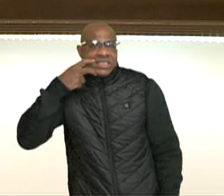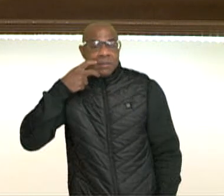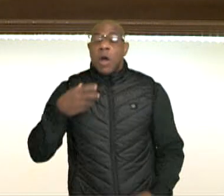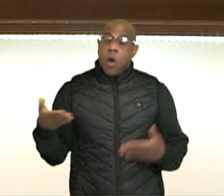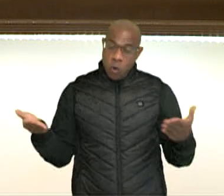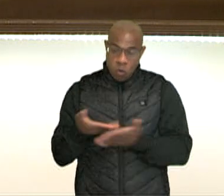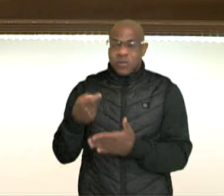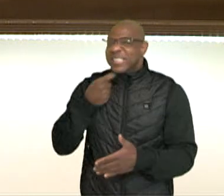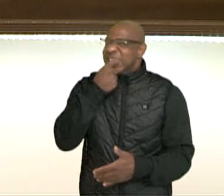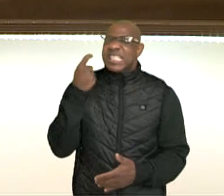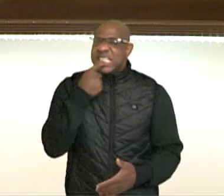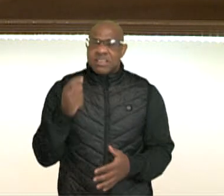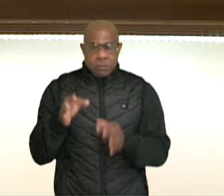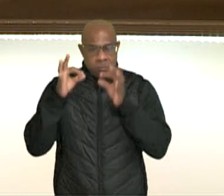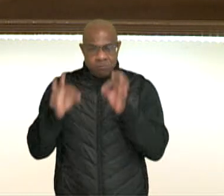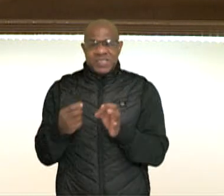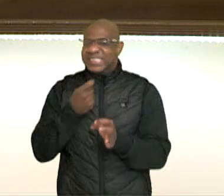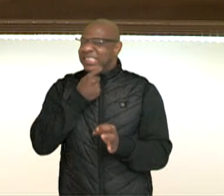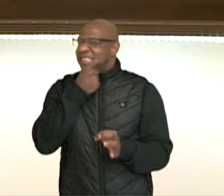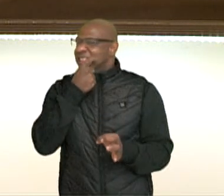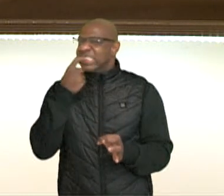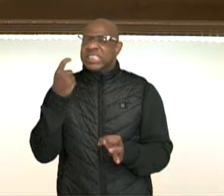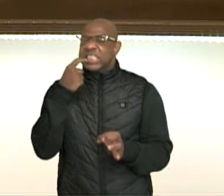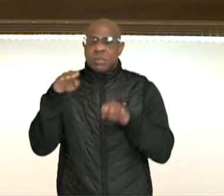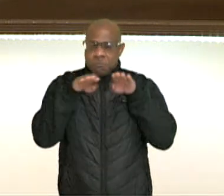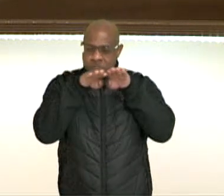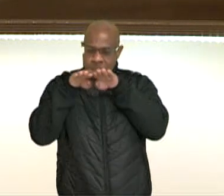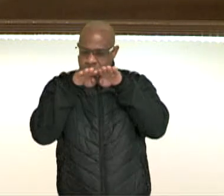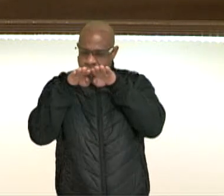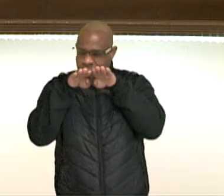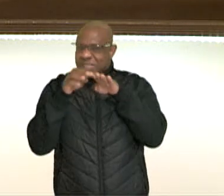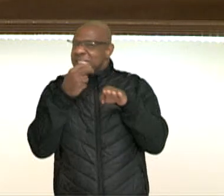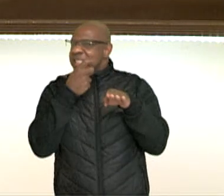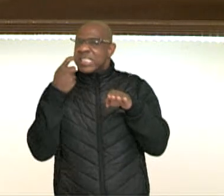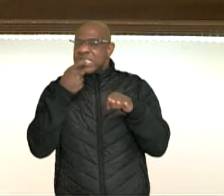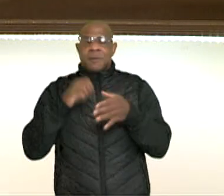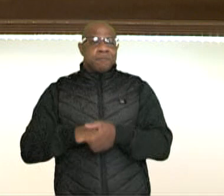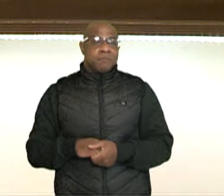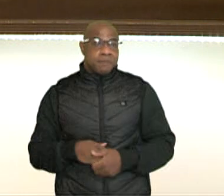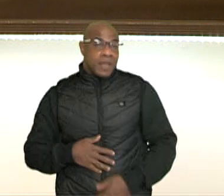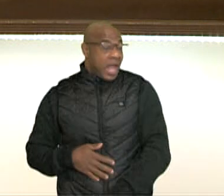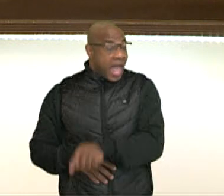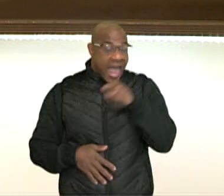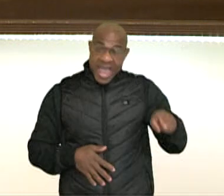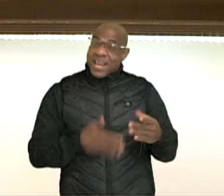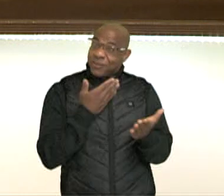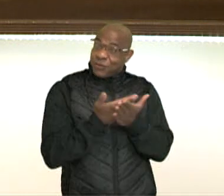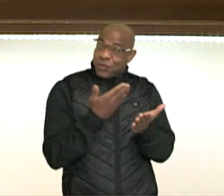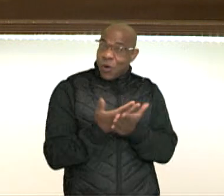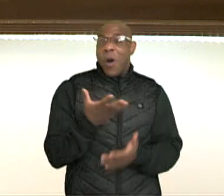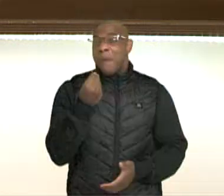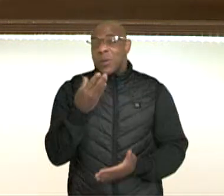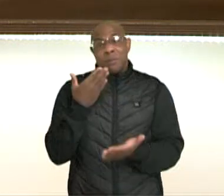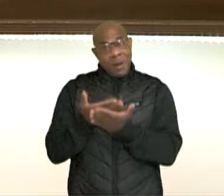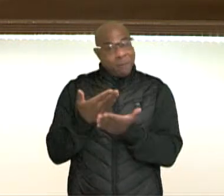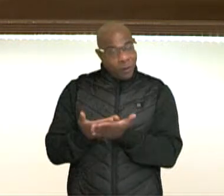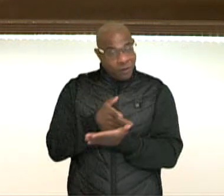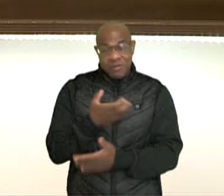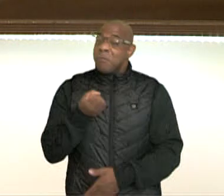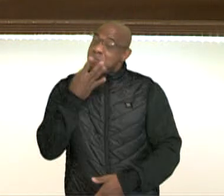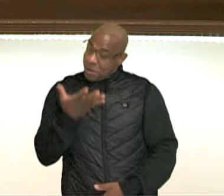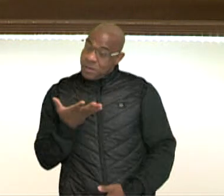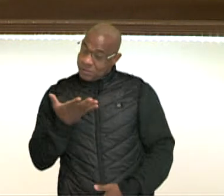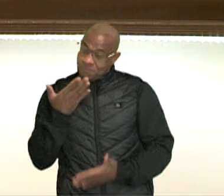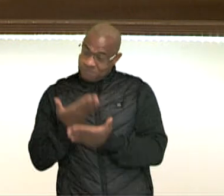hoje são alinhados. Ele estudou tanto para a prova, de modo que foi bem. Então, qual foi a consequência de